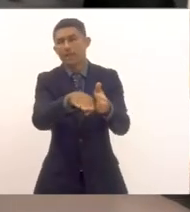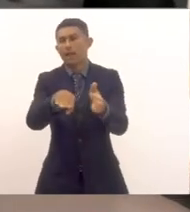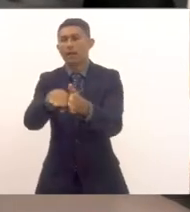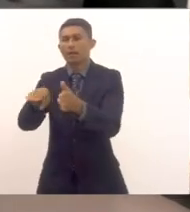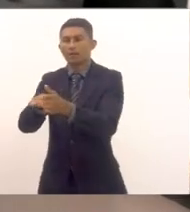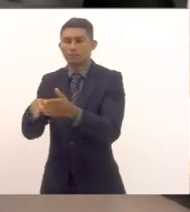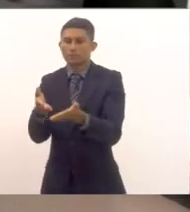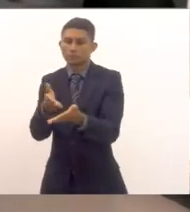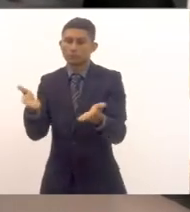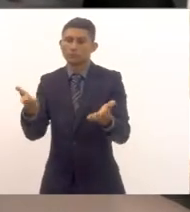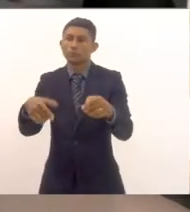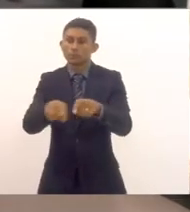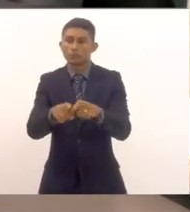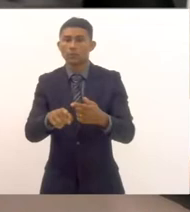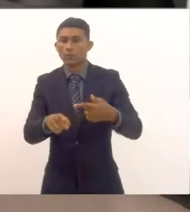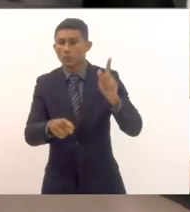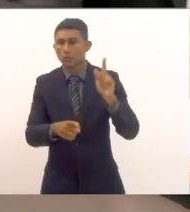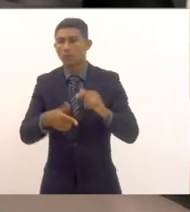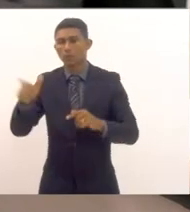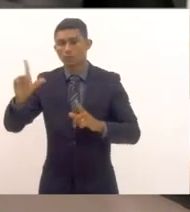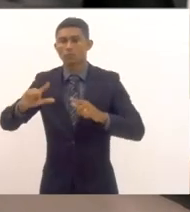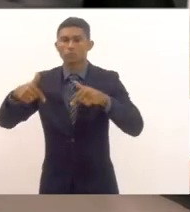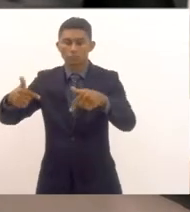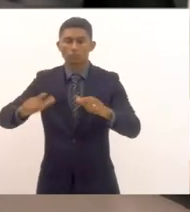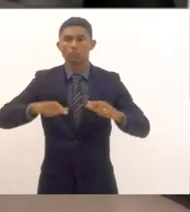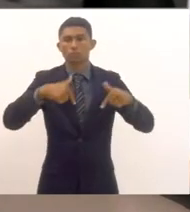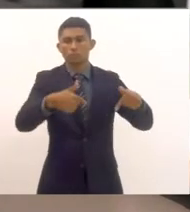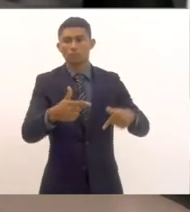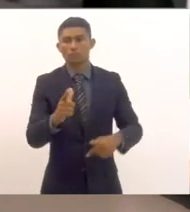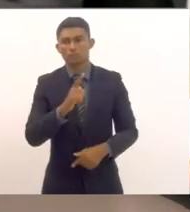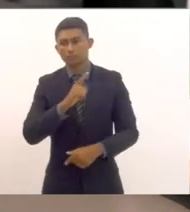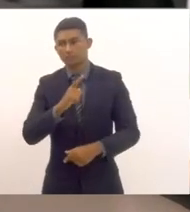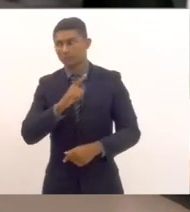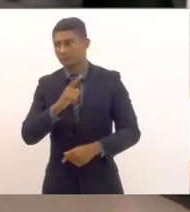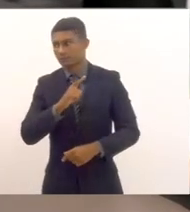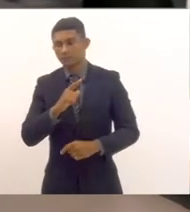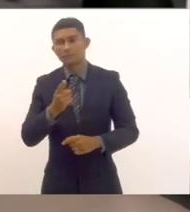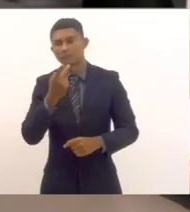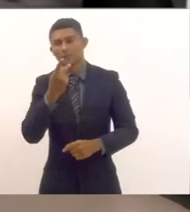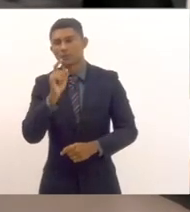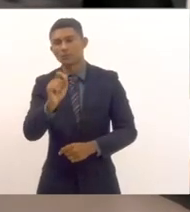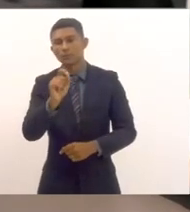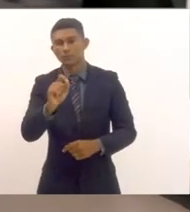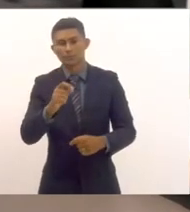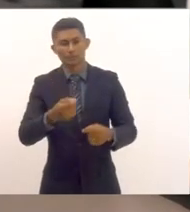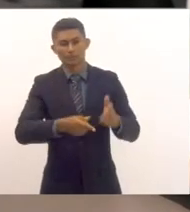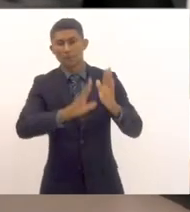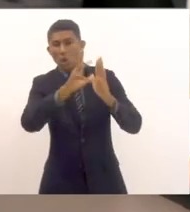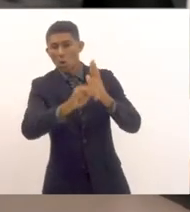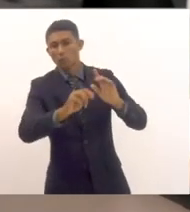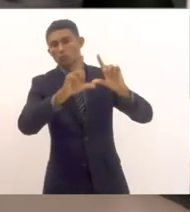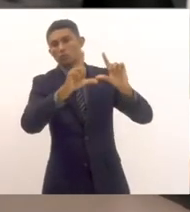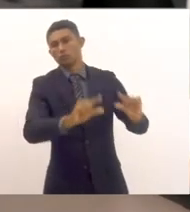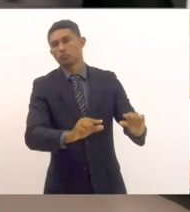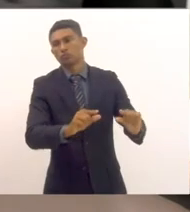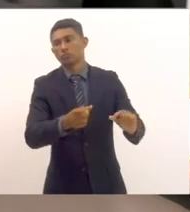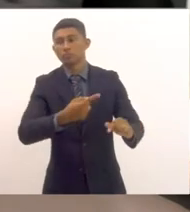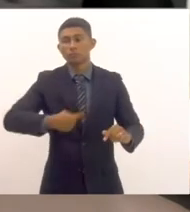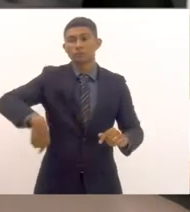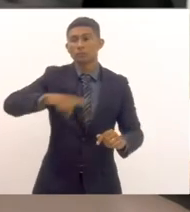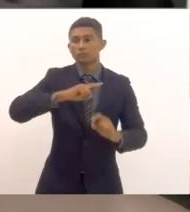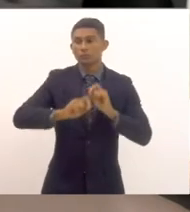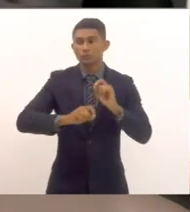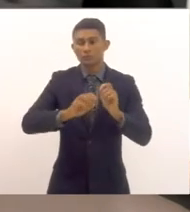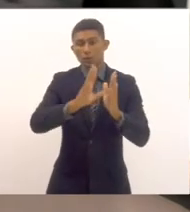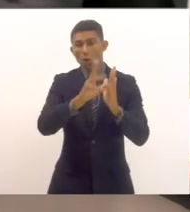tem várias outras foi comentado da questão de redução de furtos nós tivemos uma migração